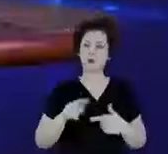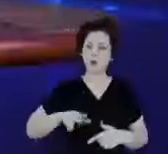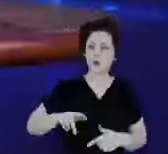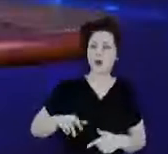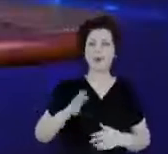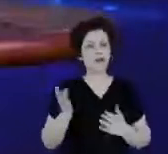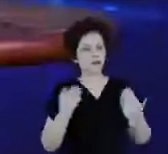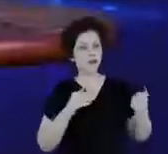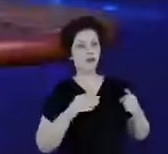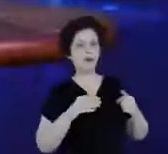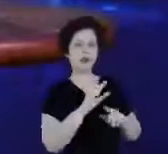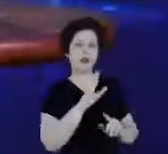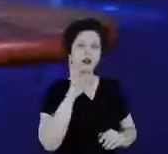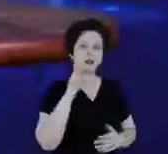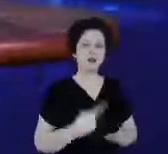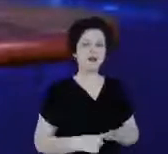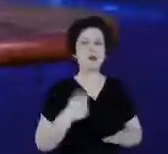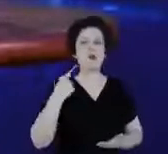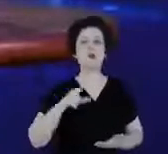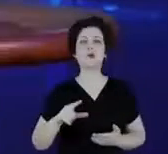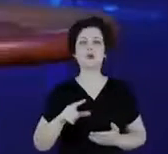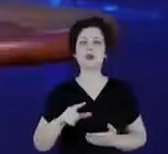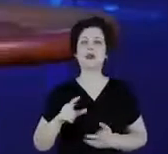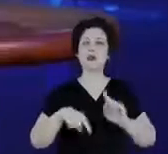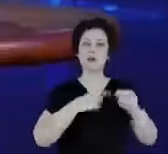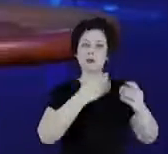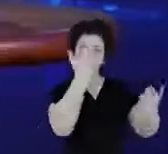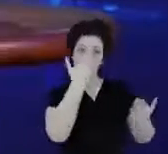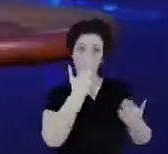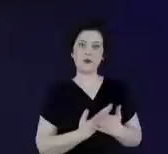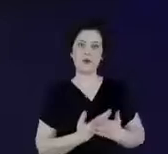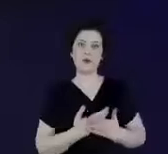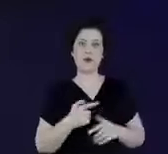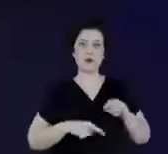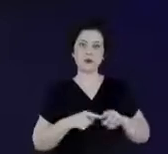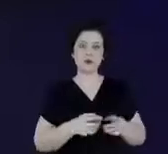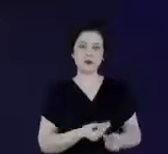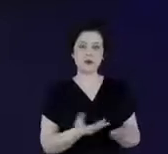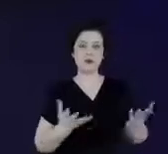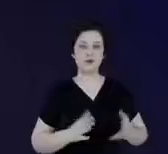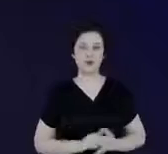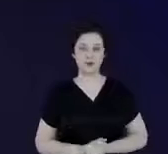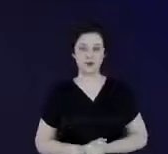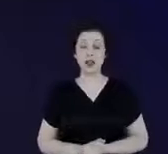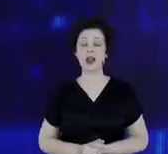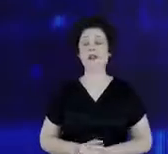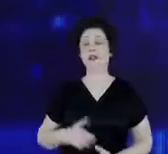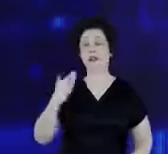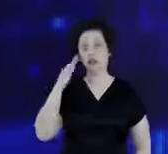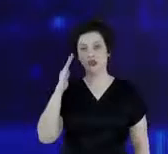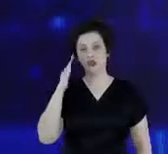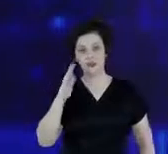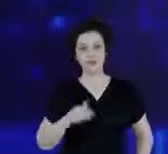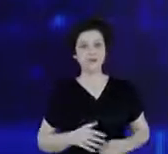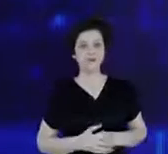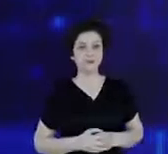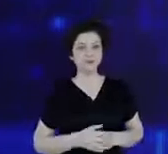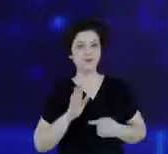para o cliente porque assim você vai criar a reputação para assim conseguir oferecer os produtos e centro entendi você